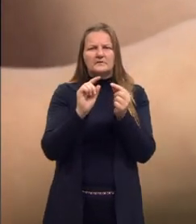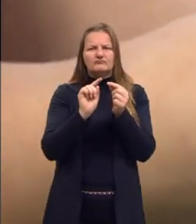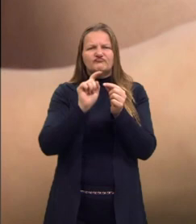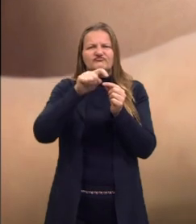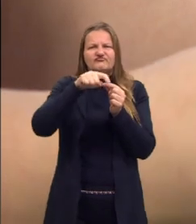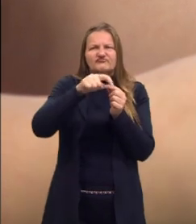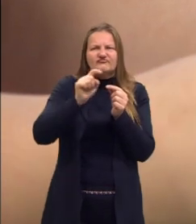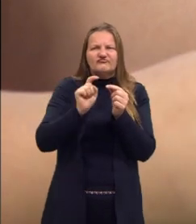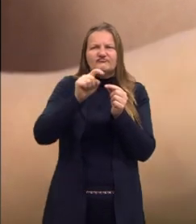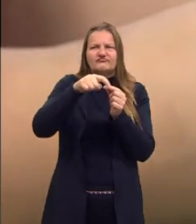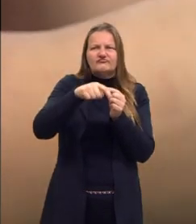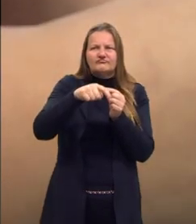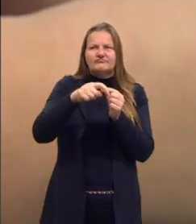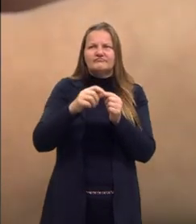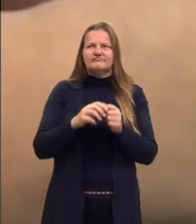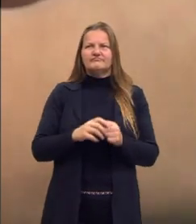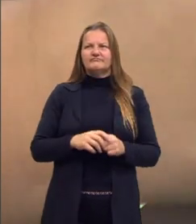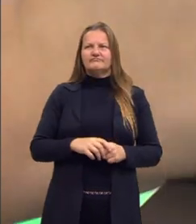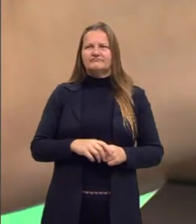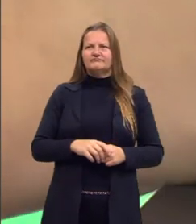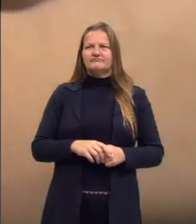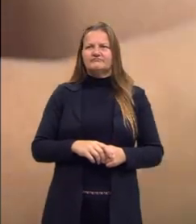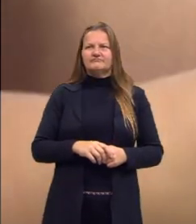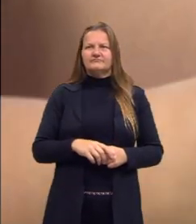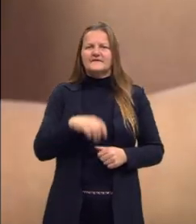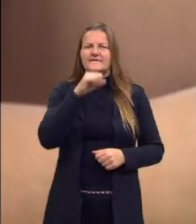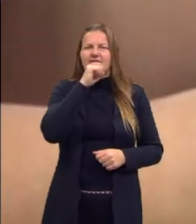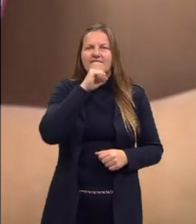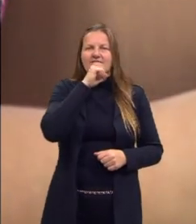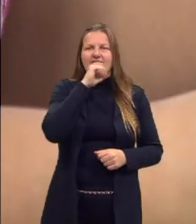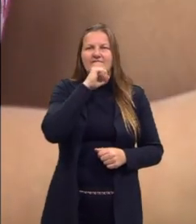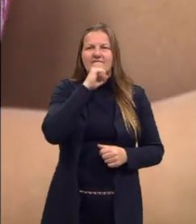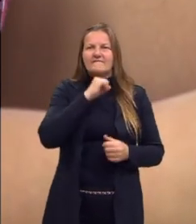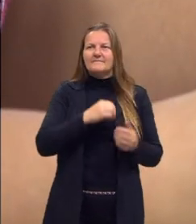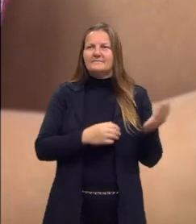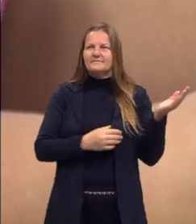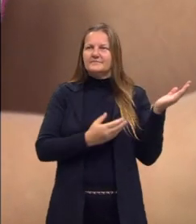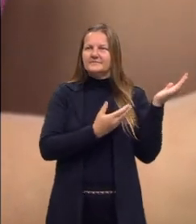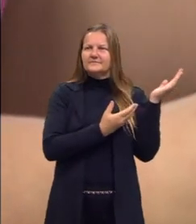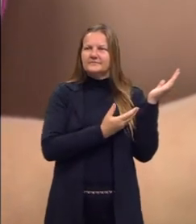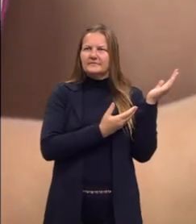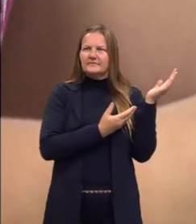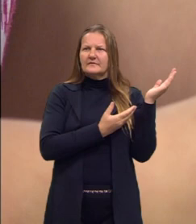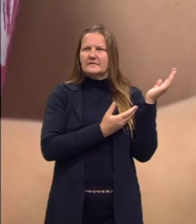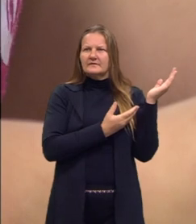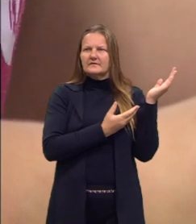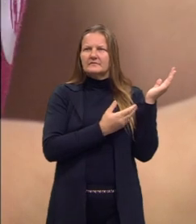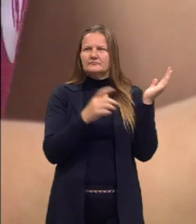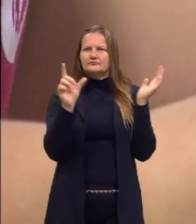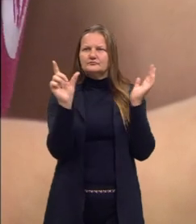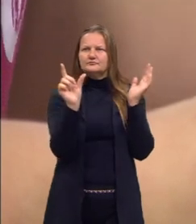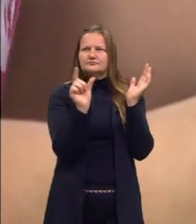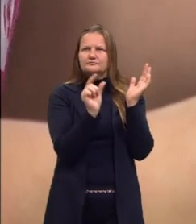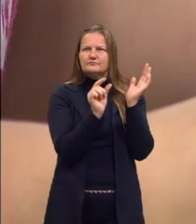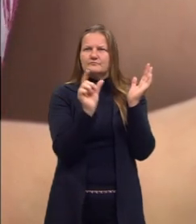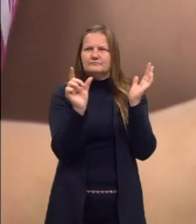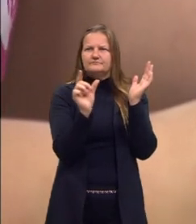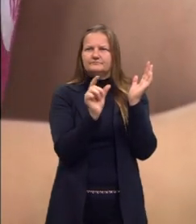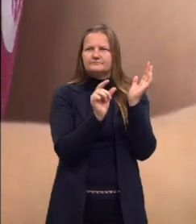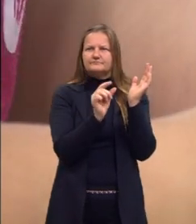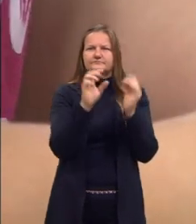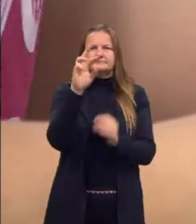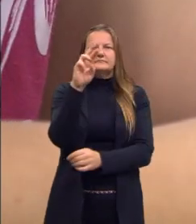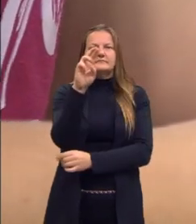tortinho esse aqui que ele já é mais velhinha tá esses aqui ó eles são menores né de tamanho